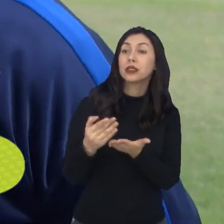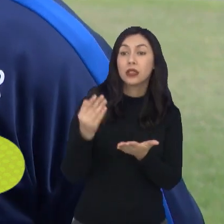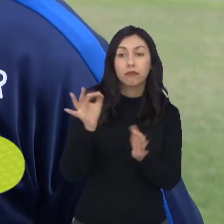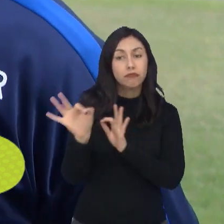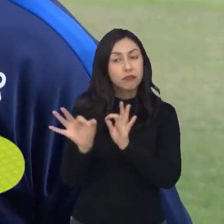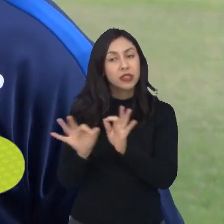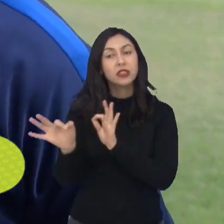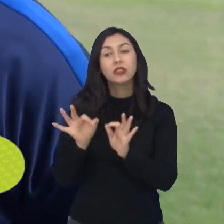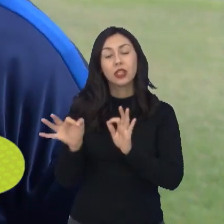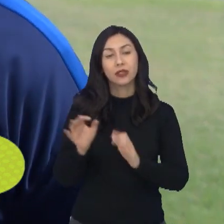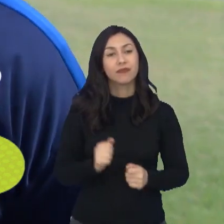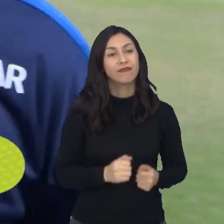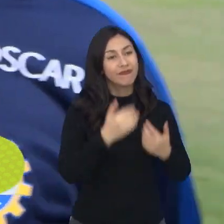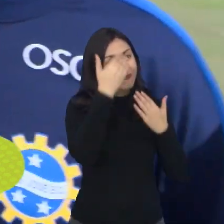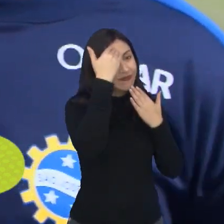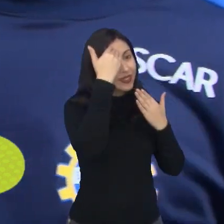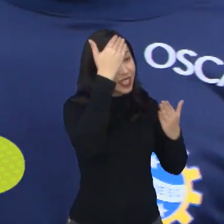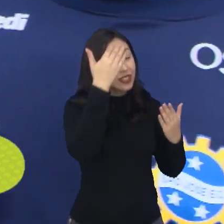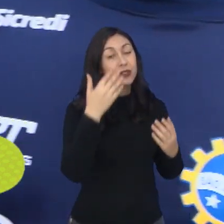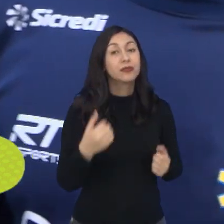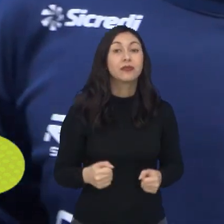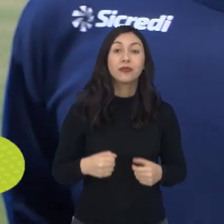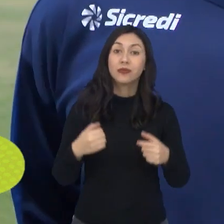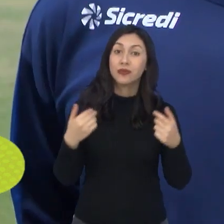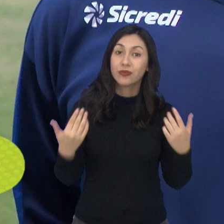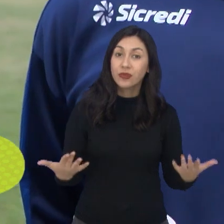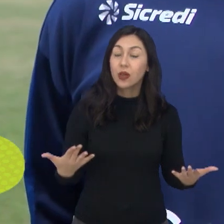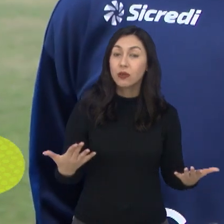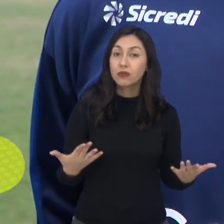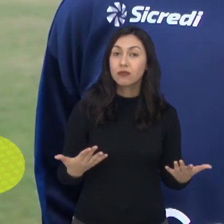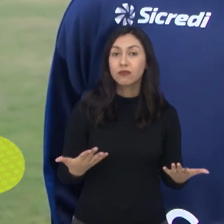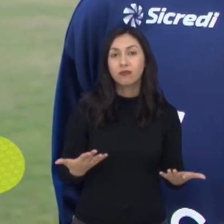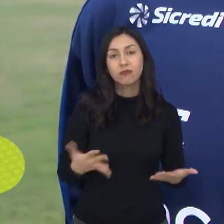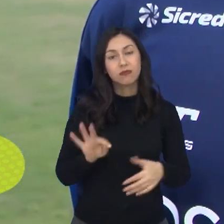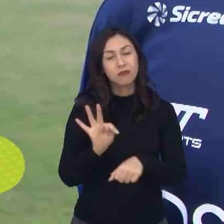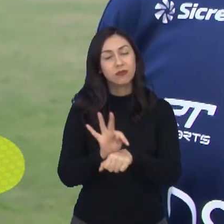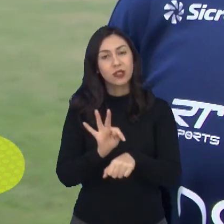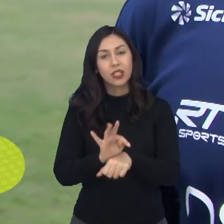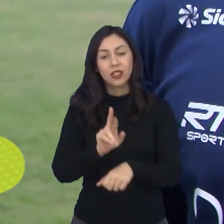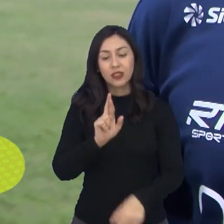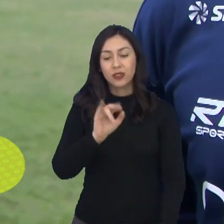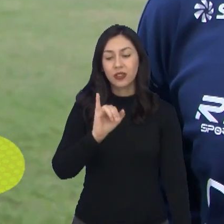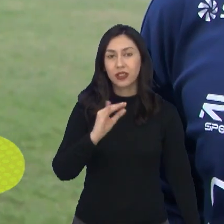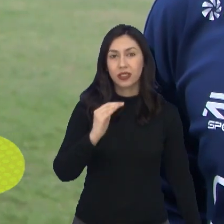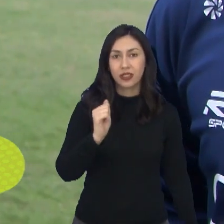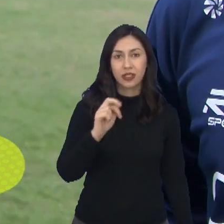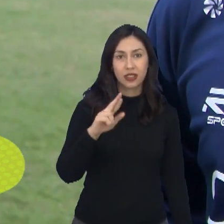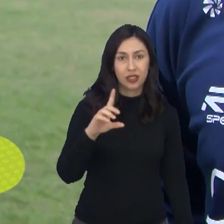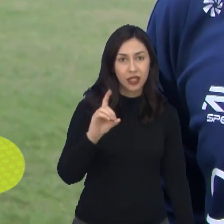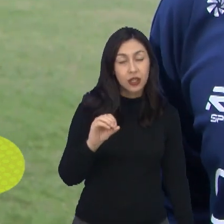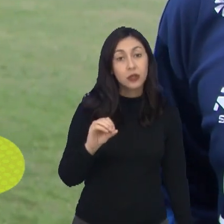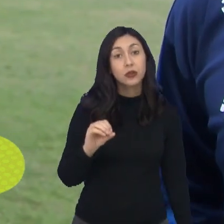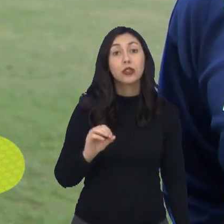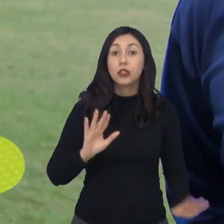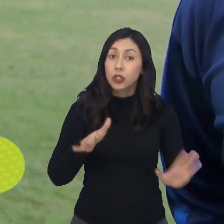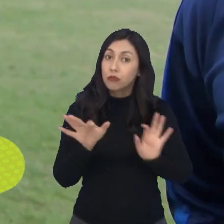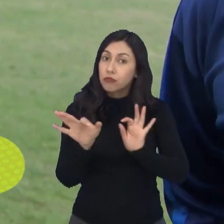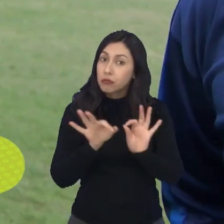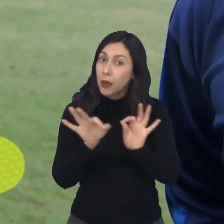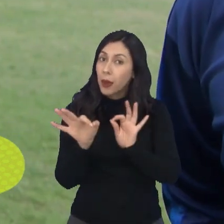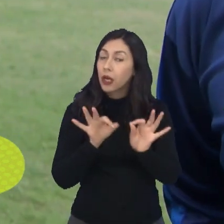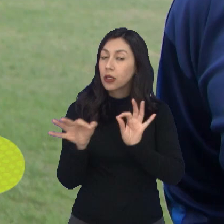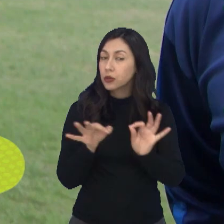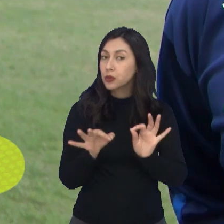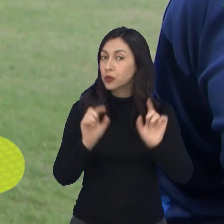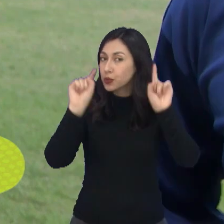adversário. Obrigado, Ricardo. Então, essas foram as palavras do técnico Ricardo Costa. já projetando o jogo contra o